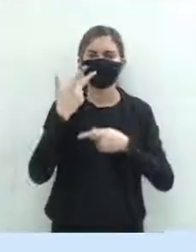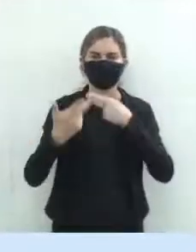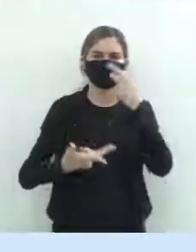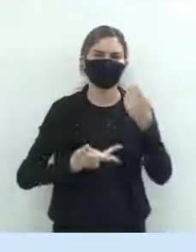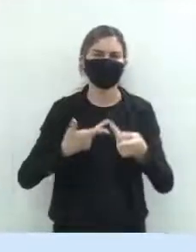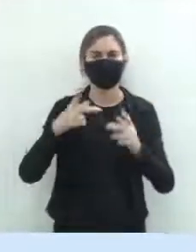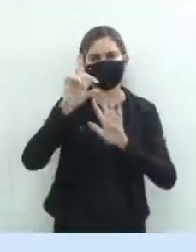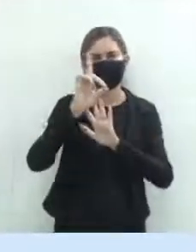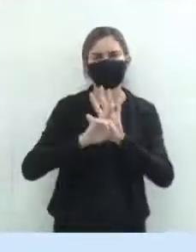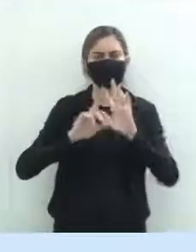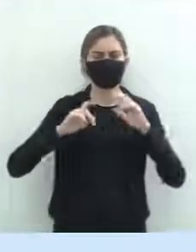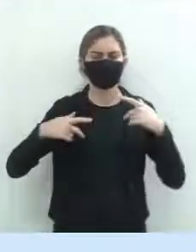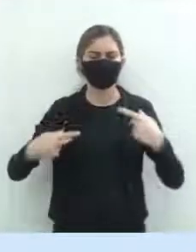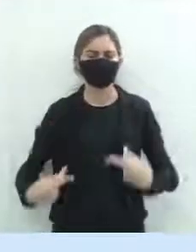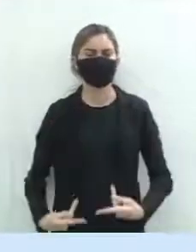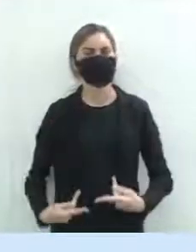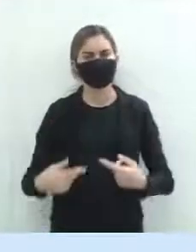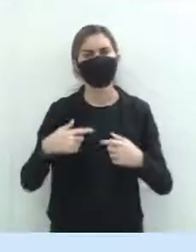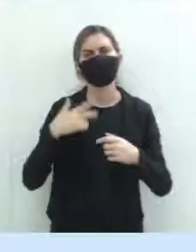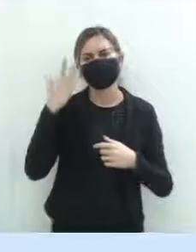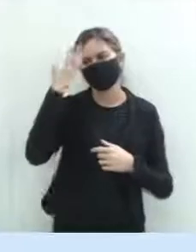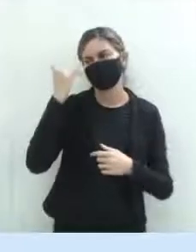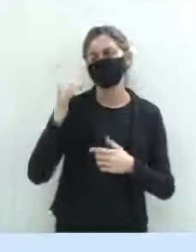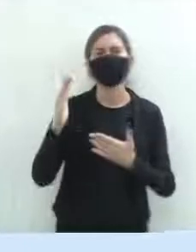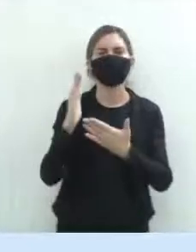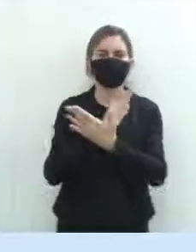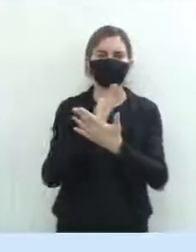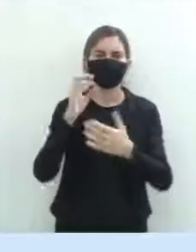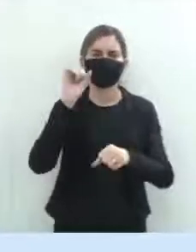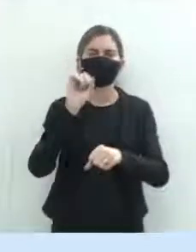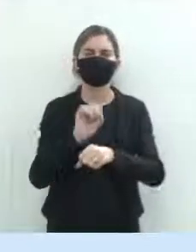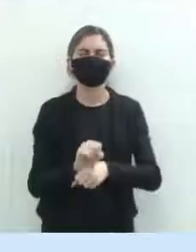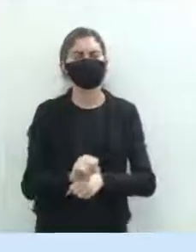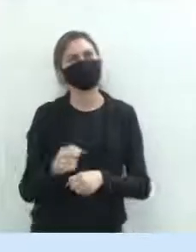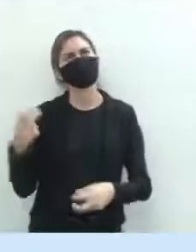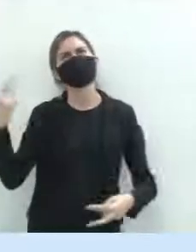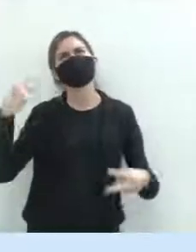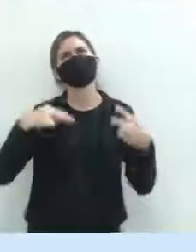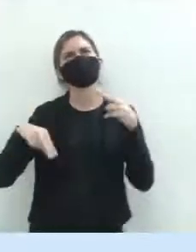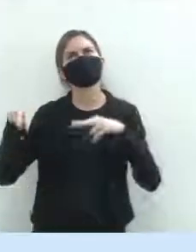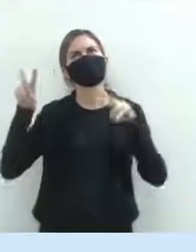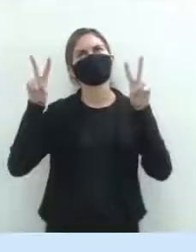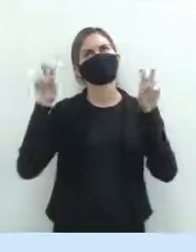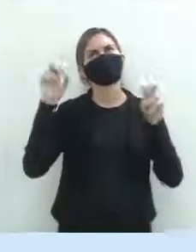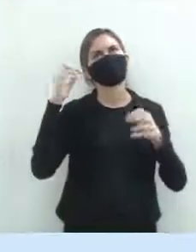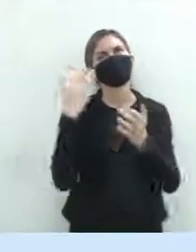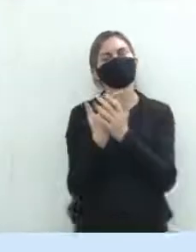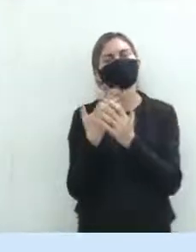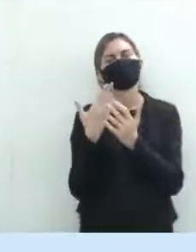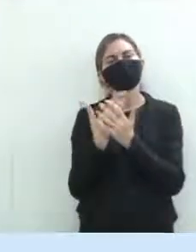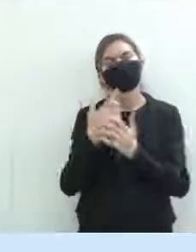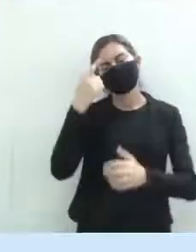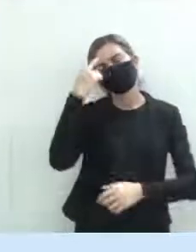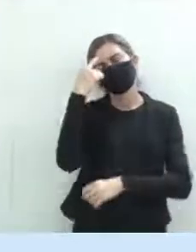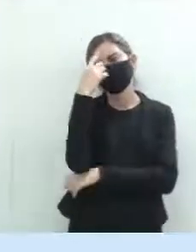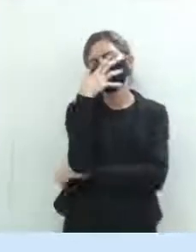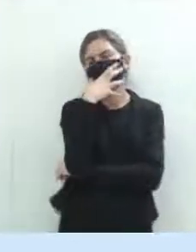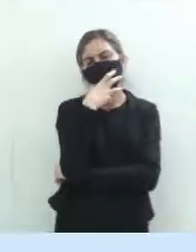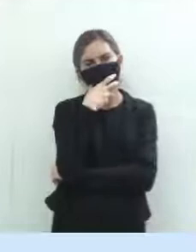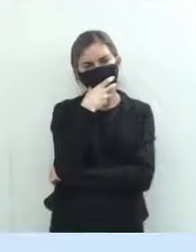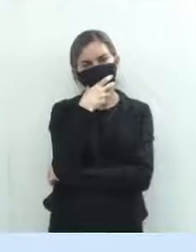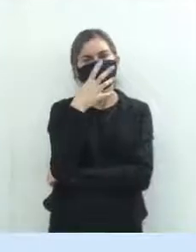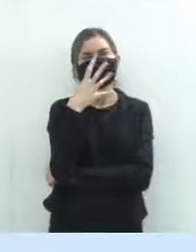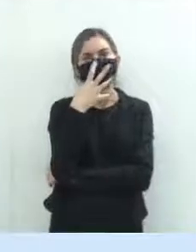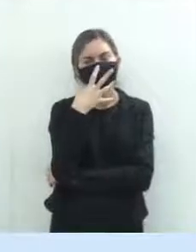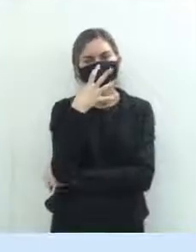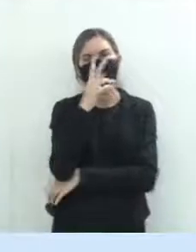sobre direitos humanos, eu sei que alguém deve parar, olhar o título da aula e pensar assim: nossa,